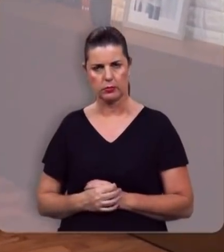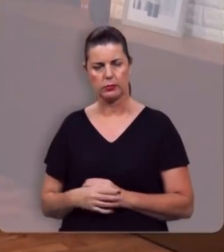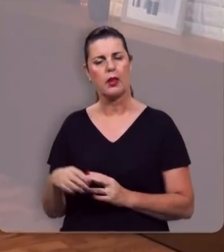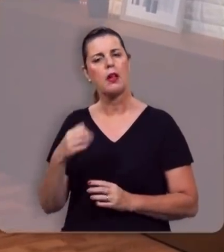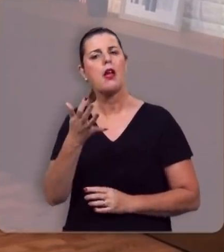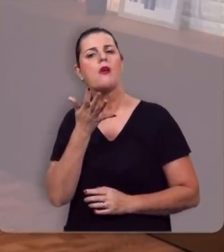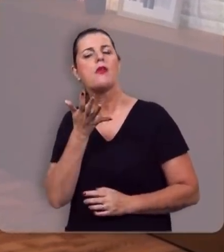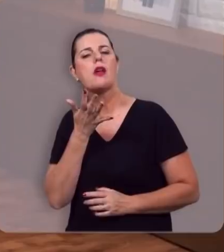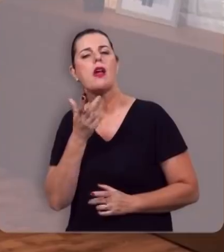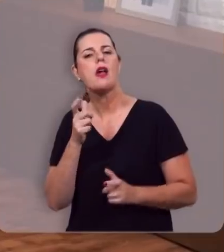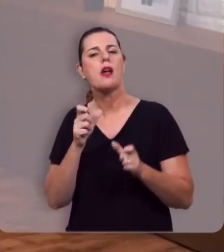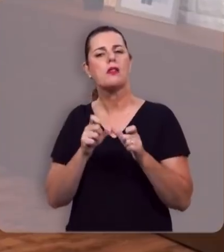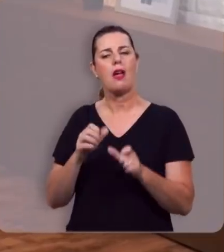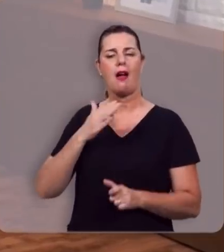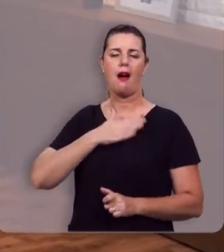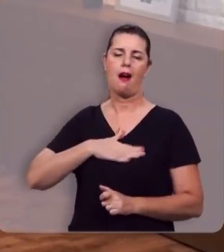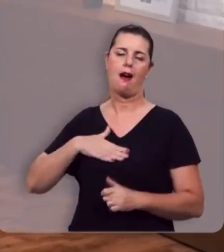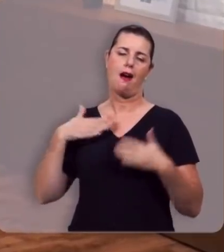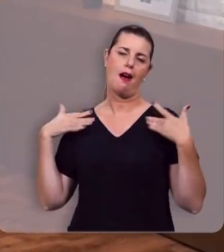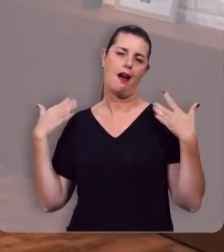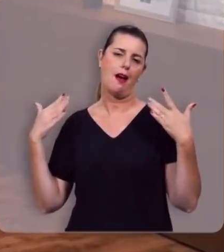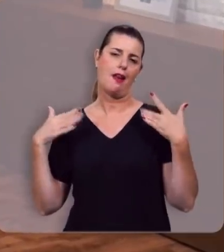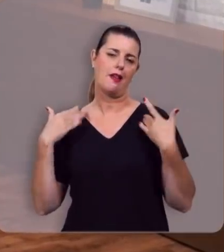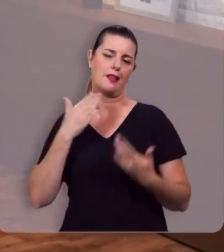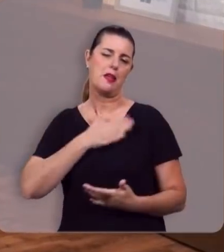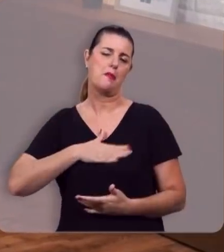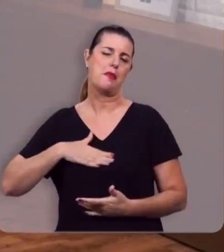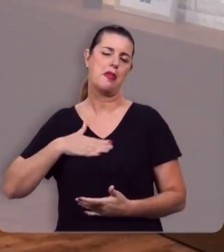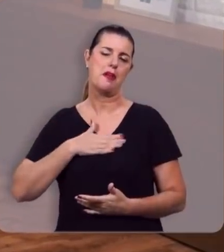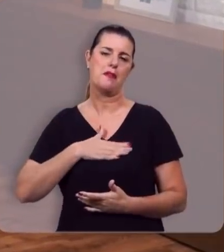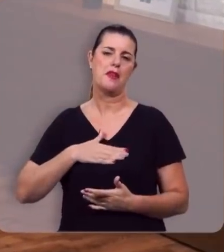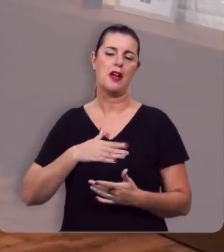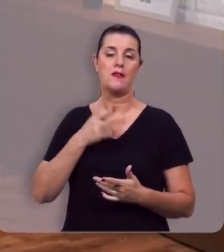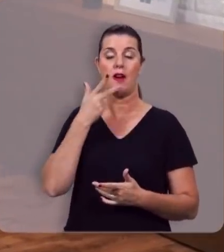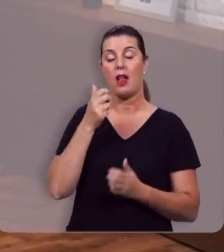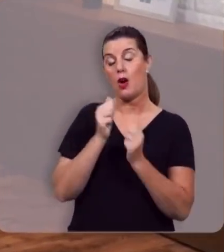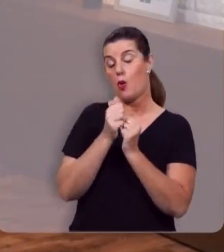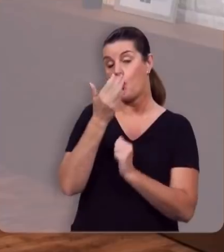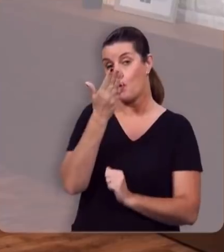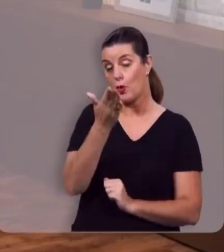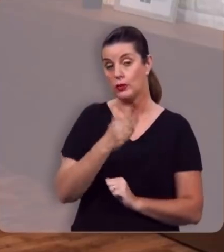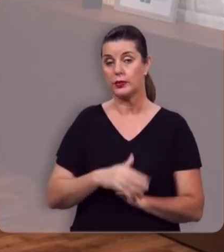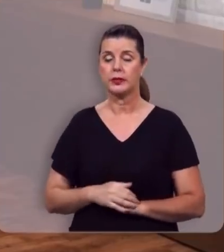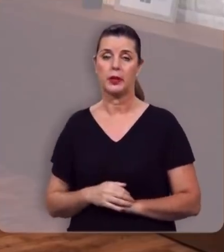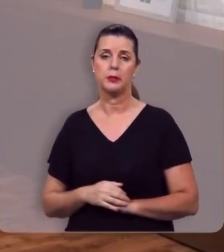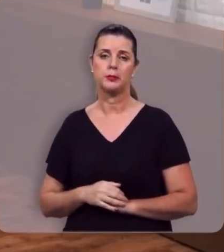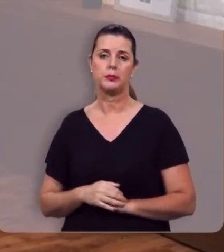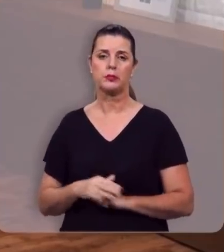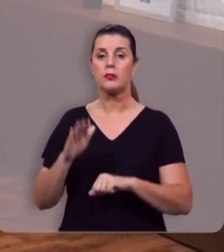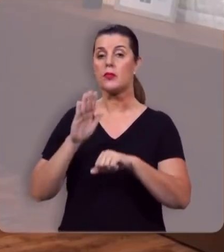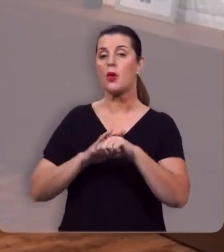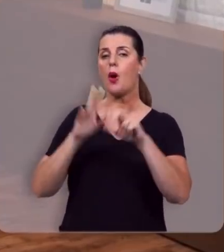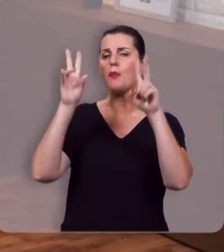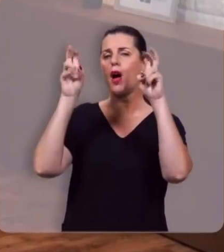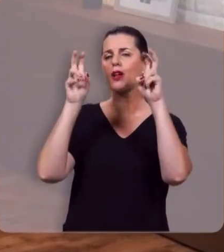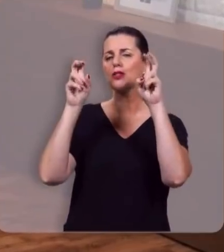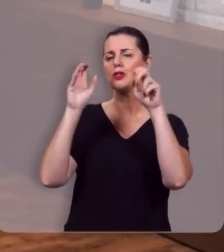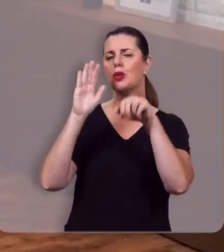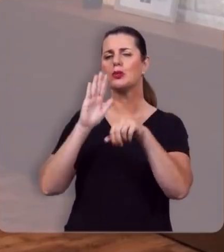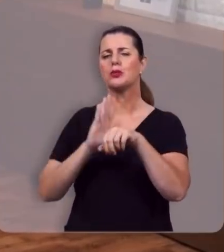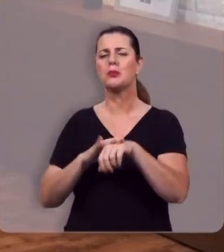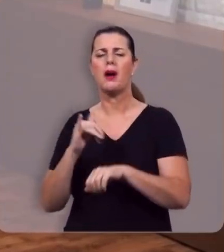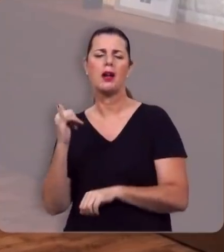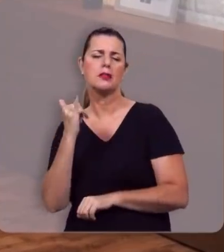Eu quero ter a alegria e o privilégio de tratar com você sobre um dos assuntos